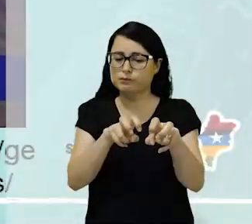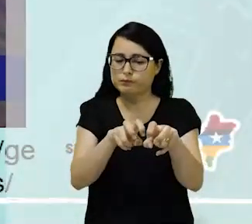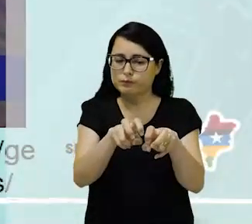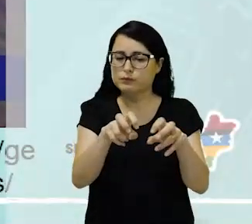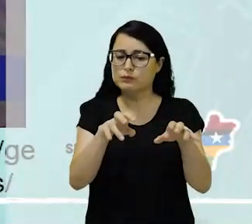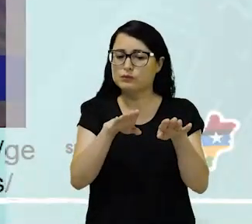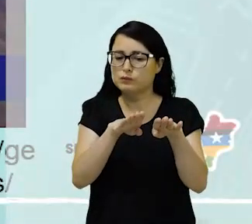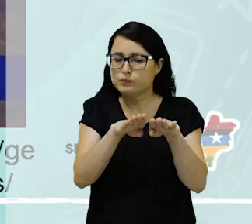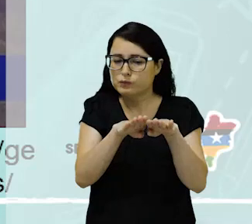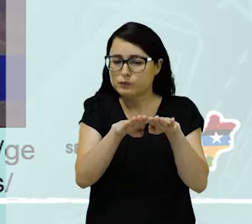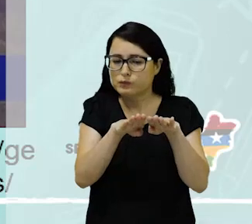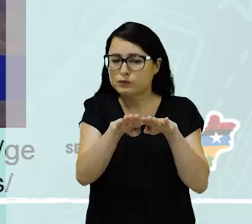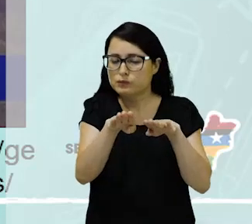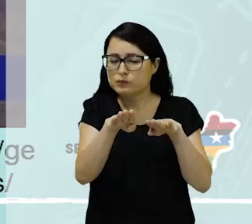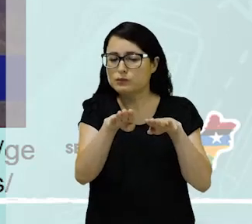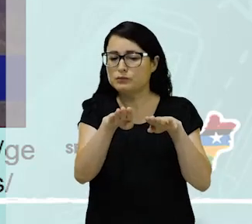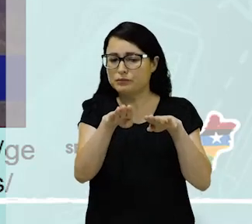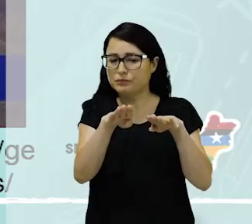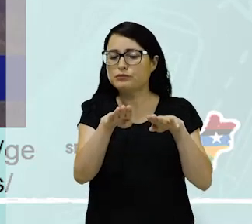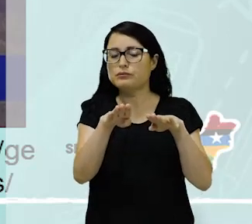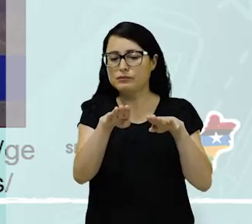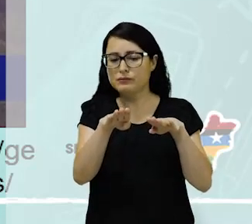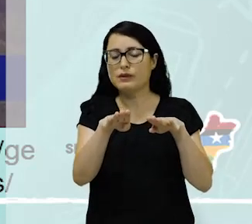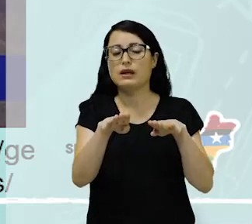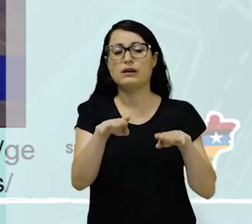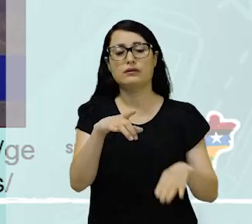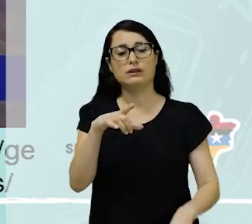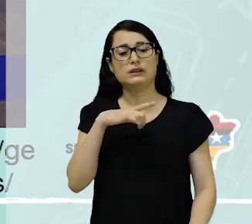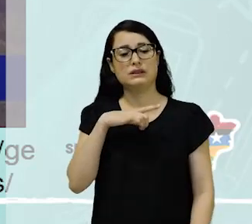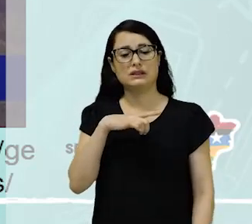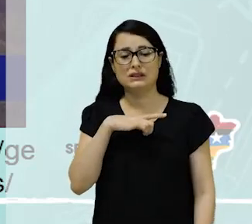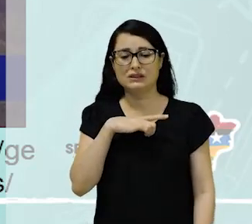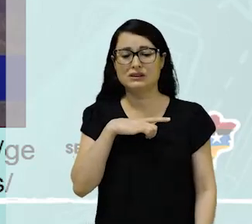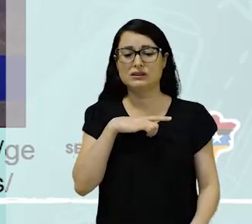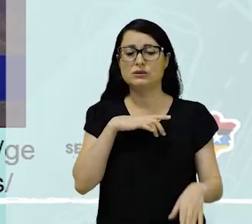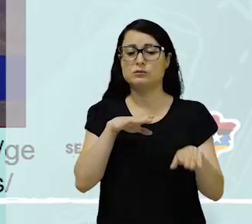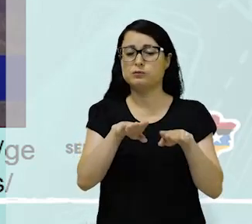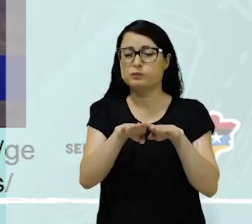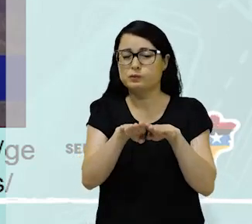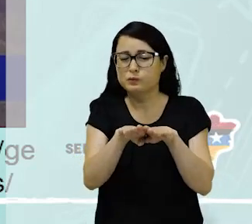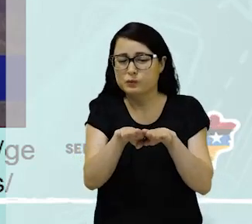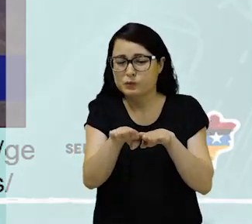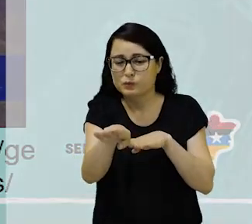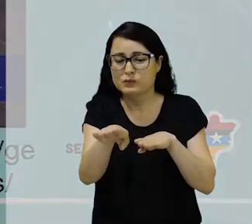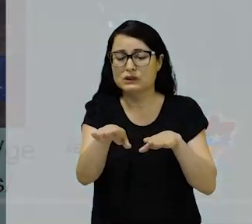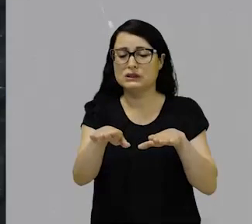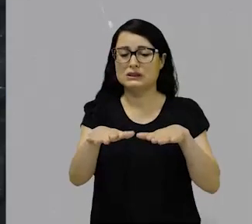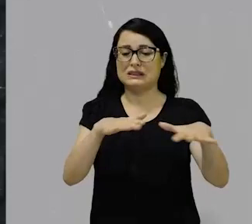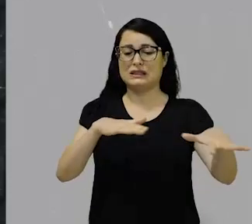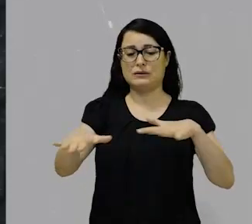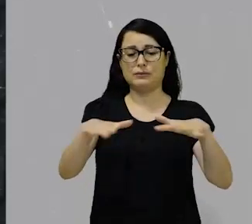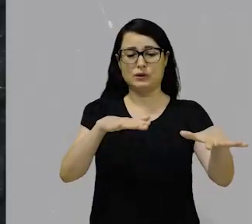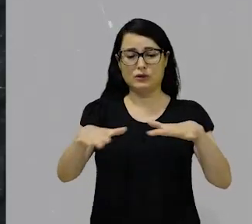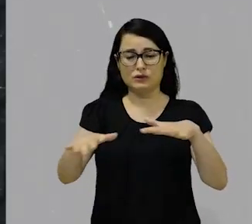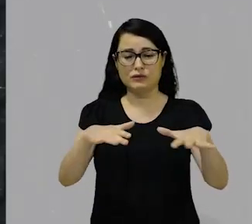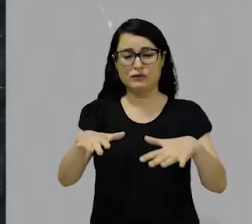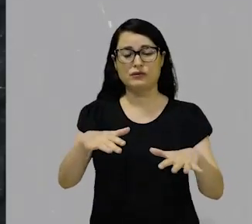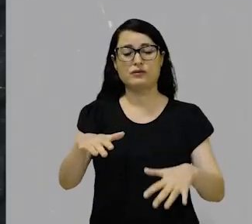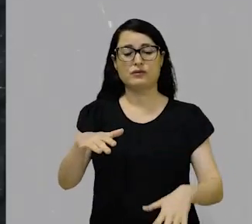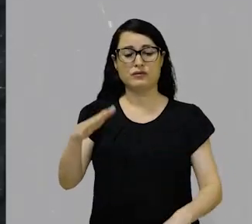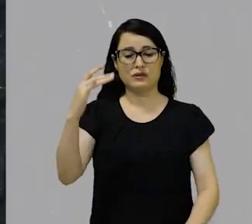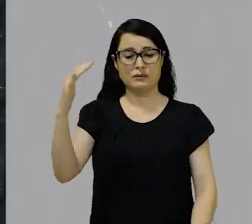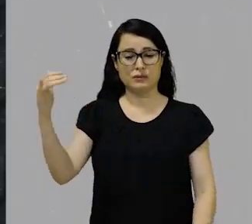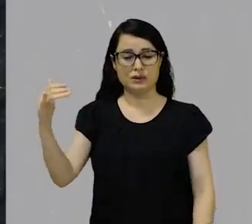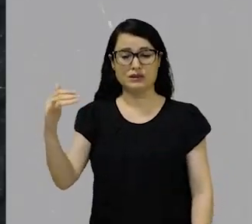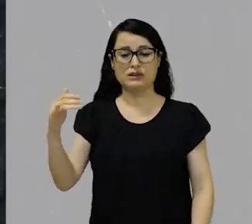tá? As placas deslizam entre si, vão gerar aí grandes terremotos. O maior exemplo, galera, é a famosa falha de